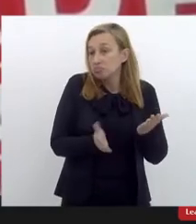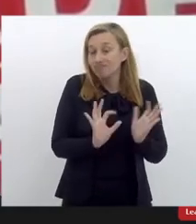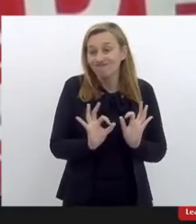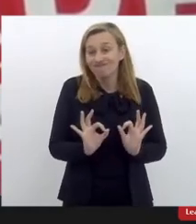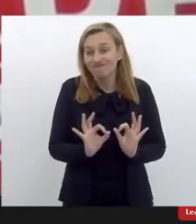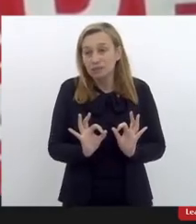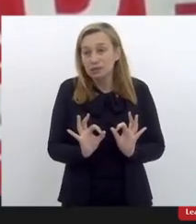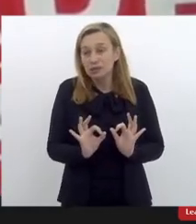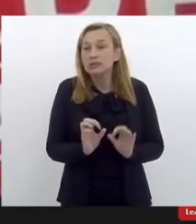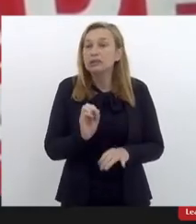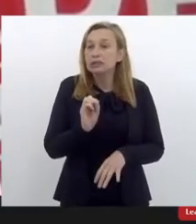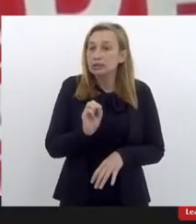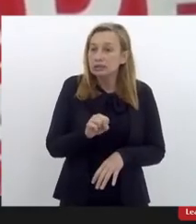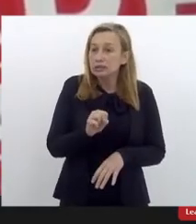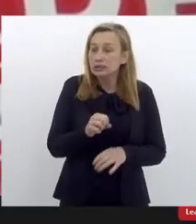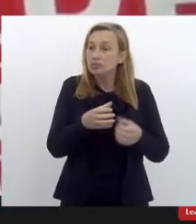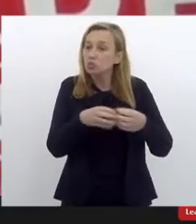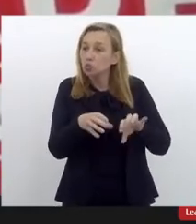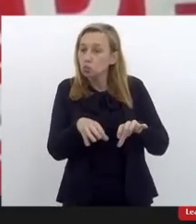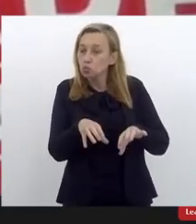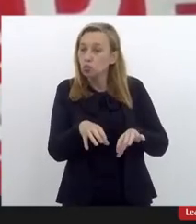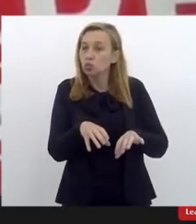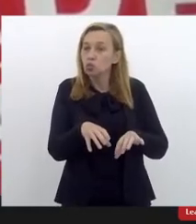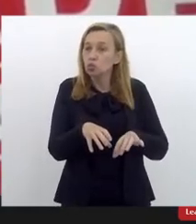e sim pela titulação do concurso. Né?